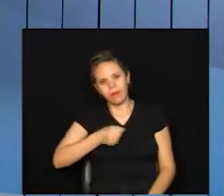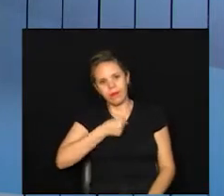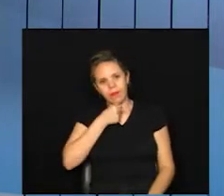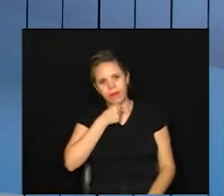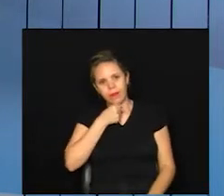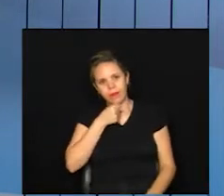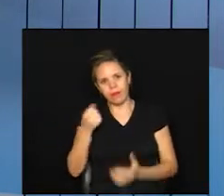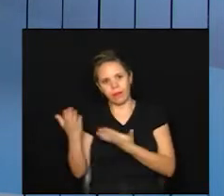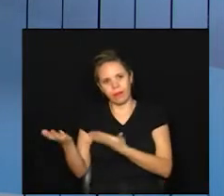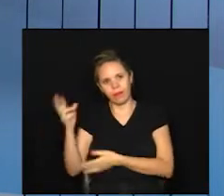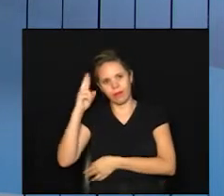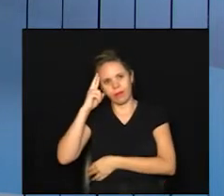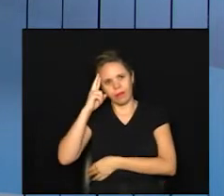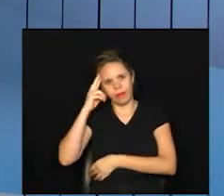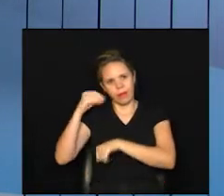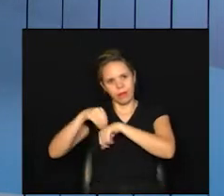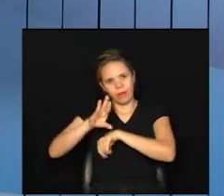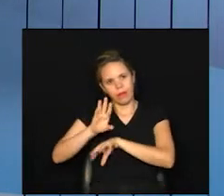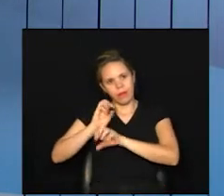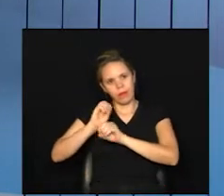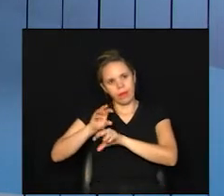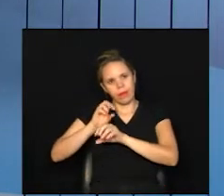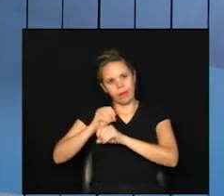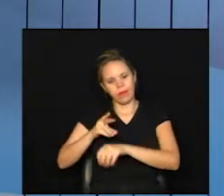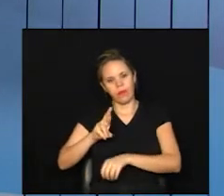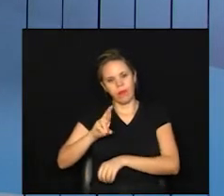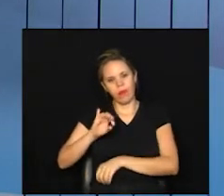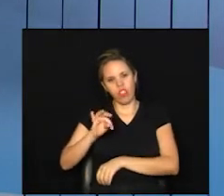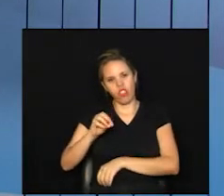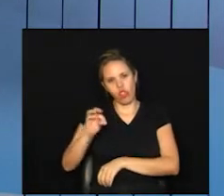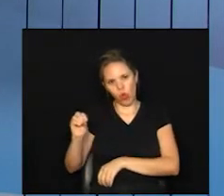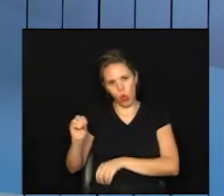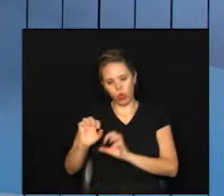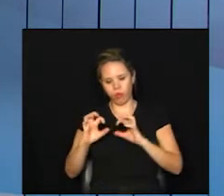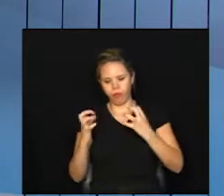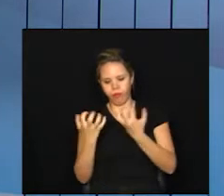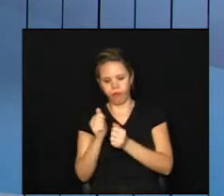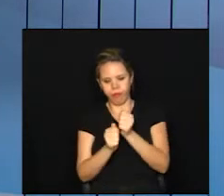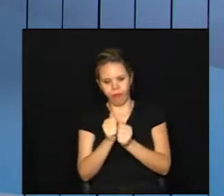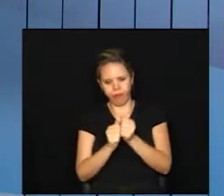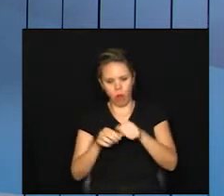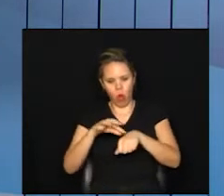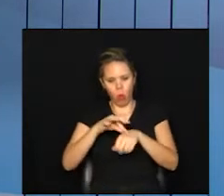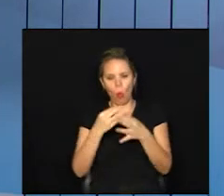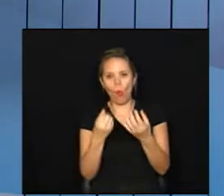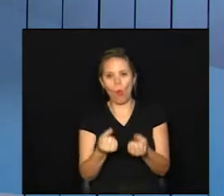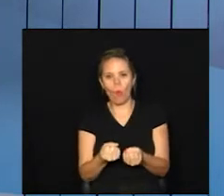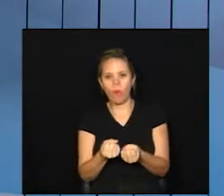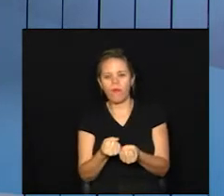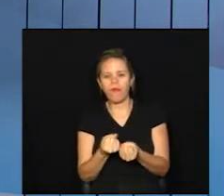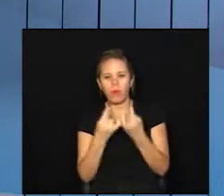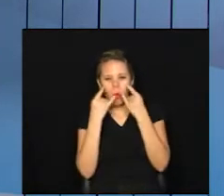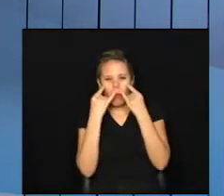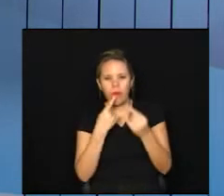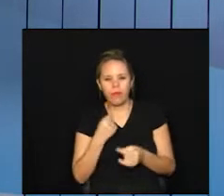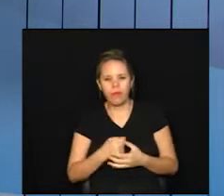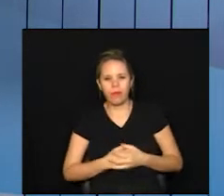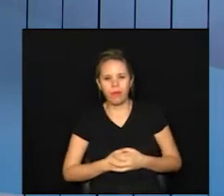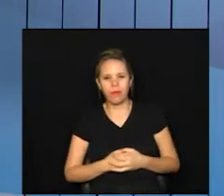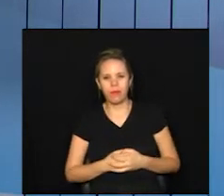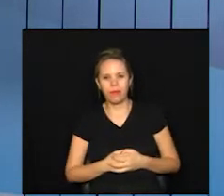ao lado de um chefe que vai ensinar risoto de abóbora com carne seca. Já dá água na boca, confere só.